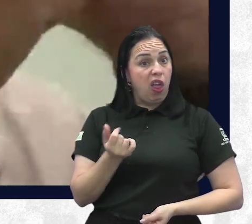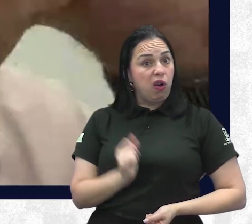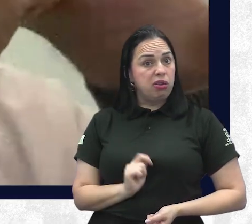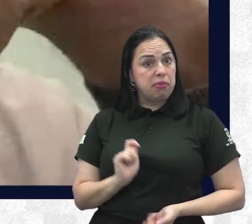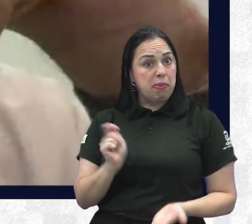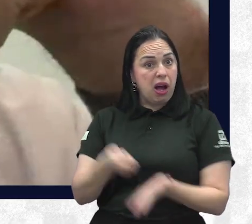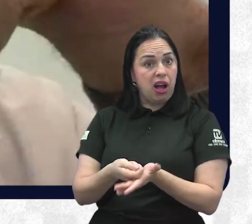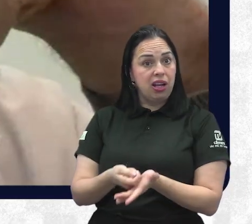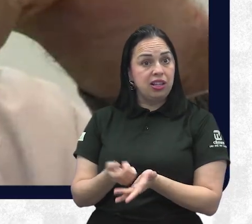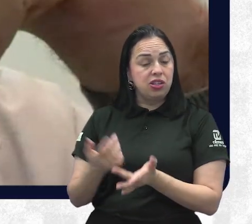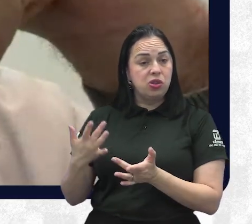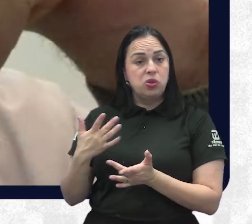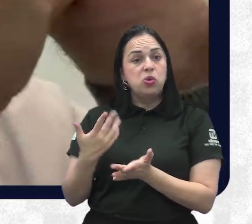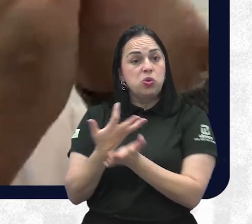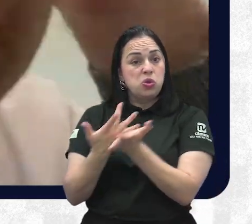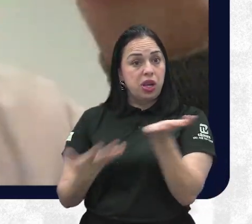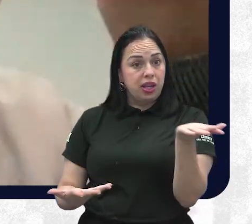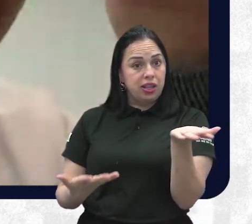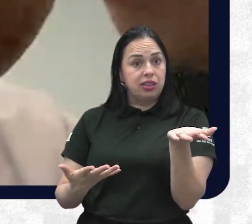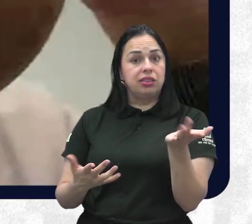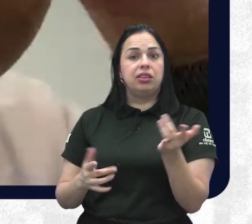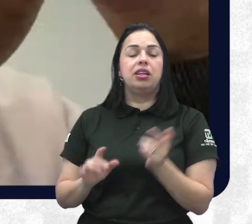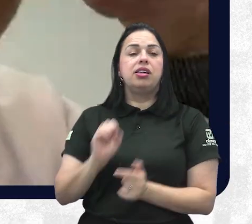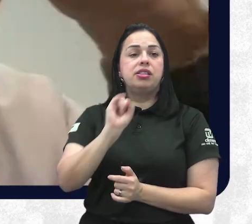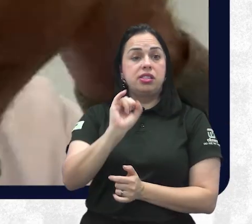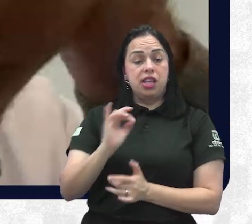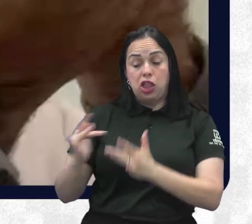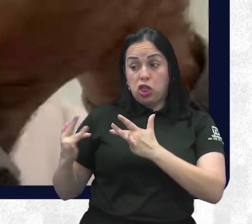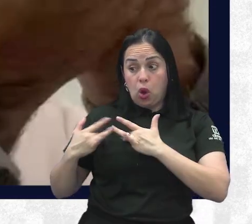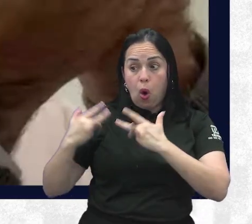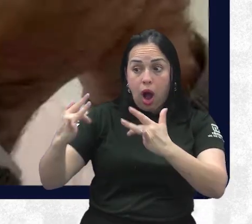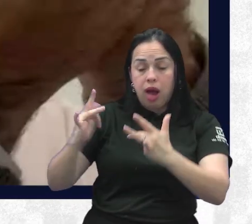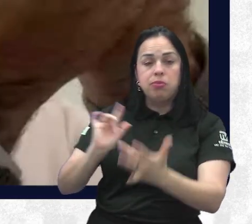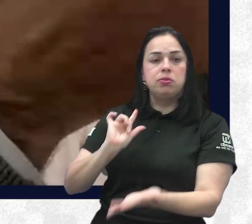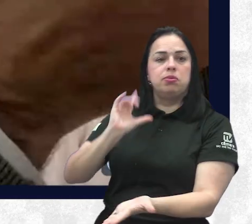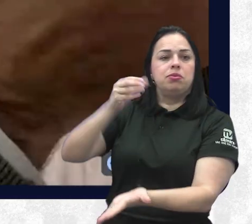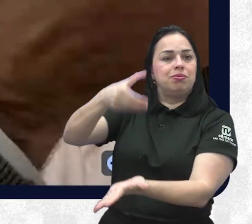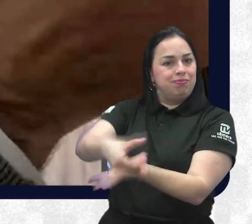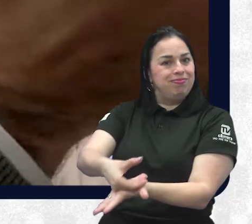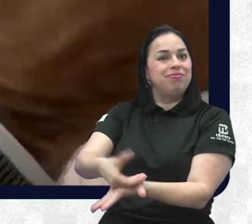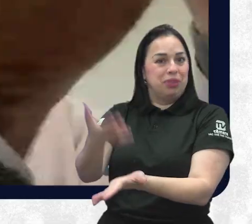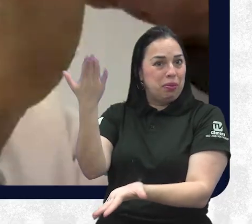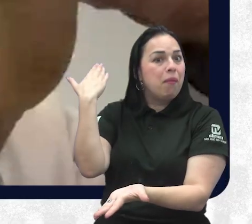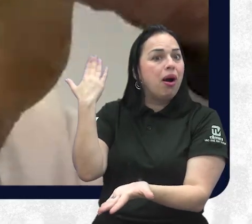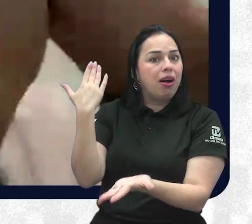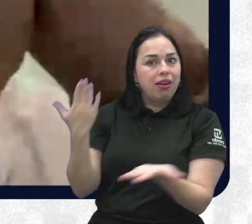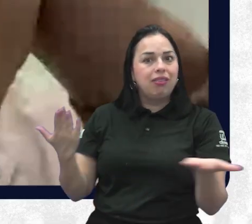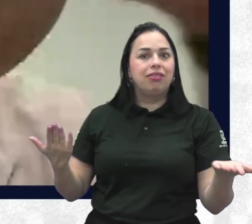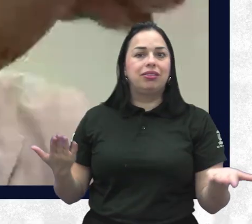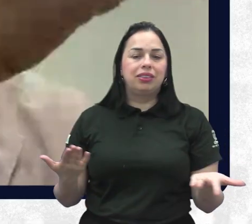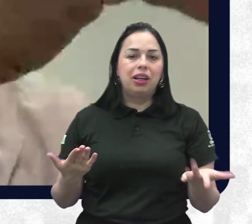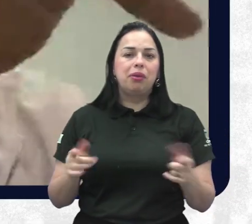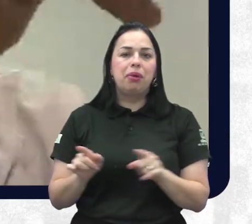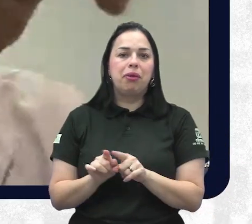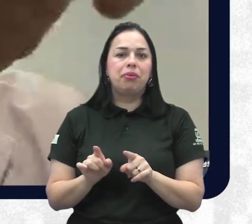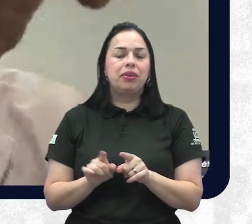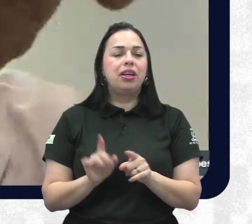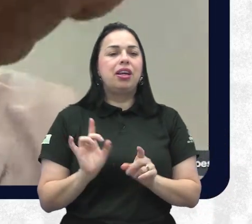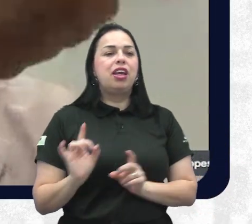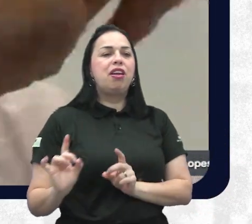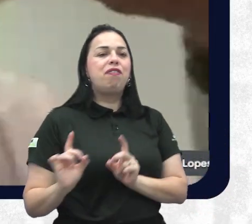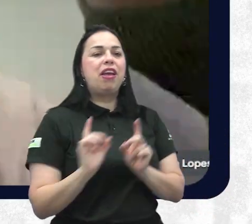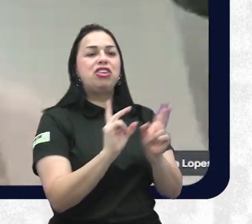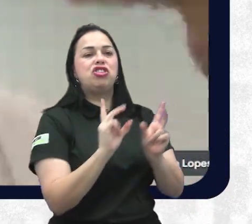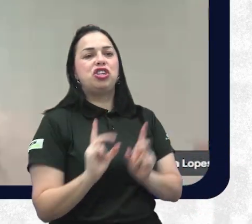precificação. Então, havia até uma bonificação em dinheiro ou em facilidades para quem doasse, e